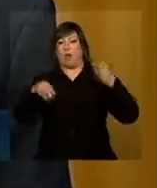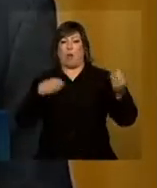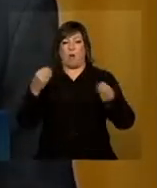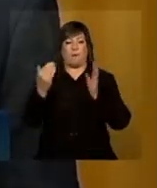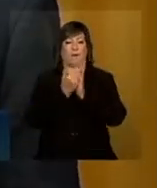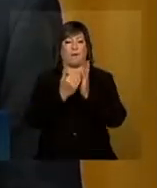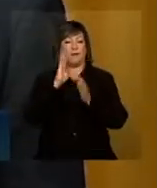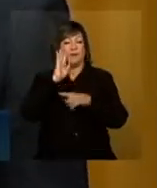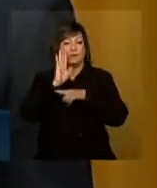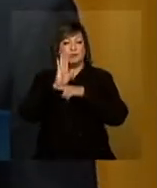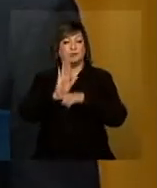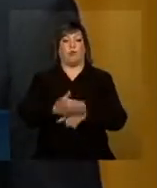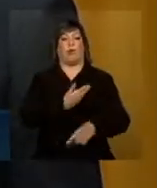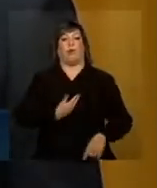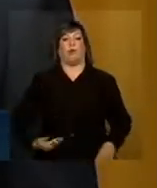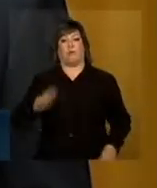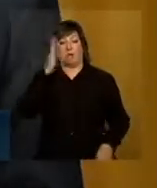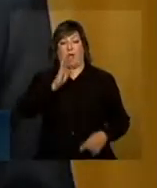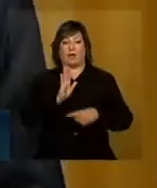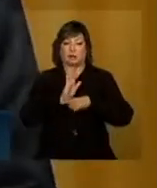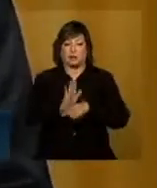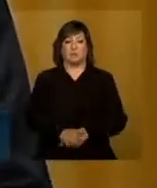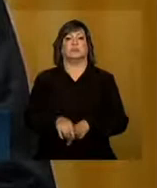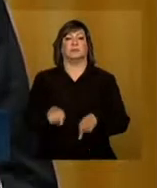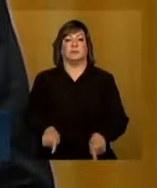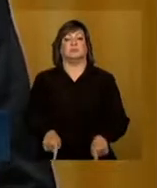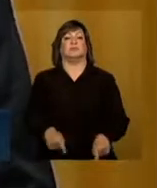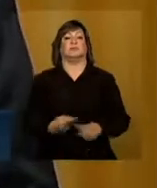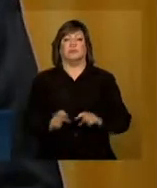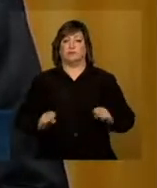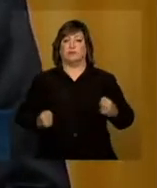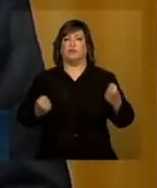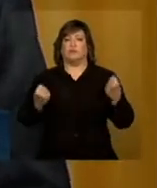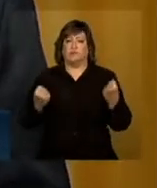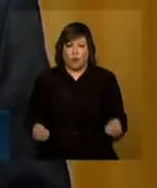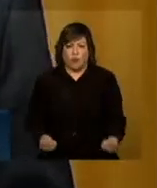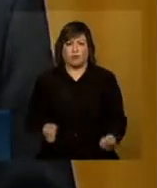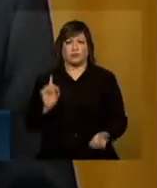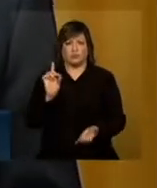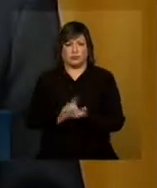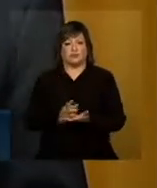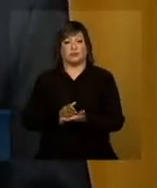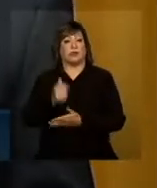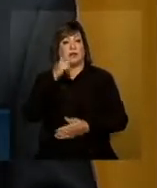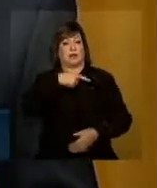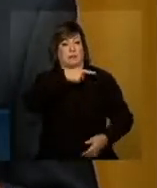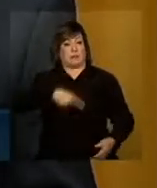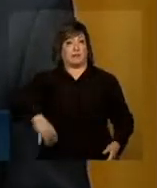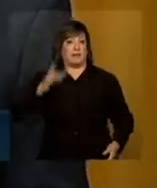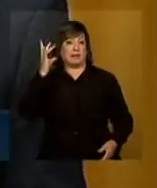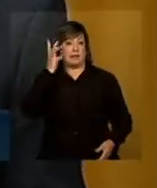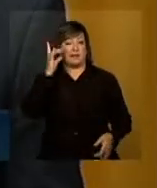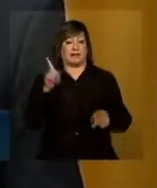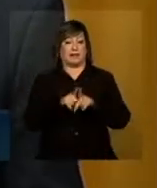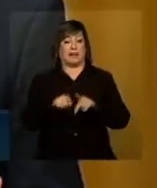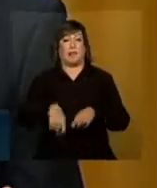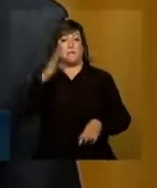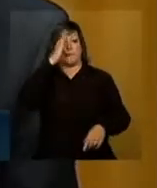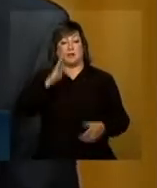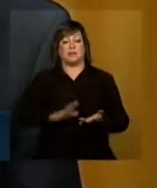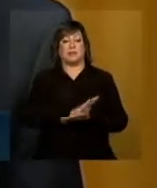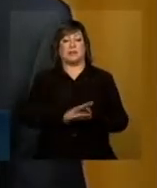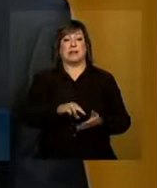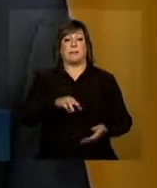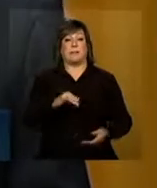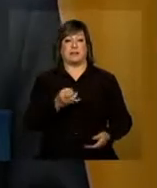programas prioritários do governo brasileiro. Quero fazer menção do esforço definido pela Presidenta da República, do Brasil Sem Miséria,